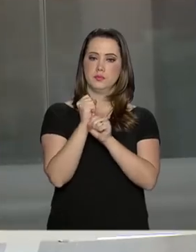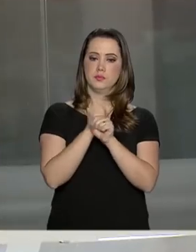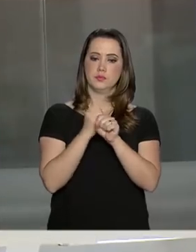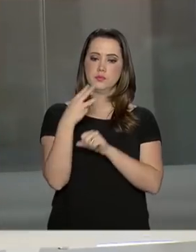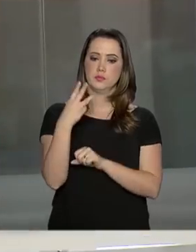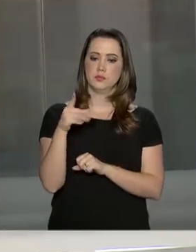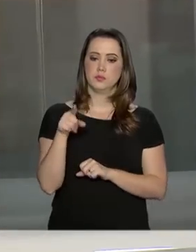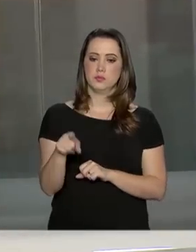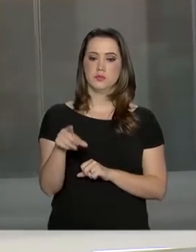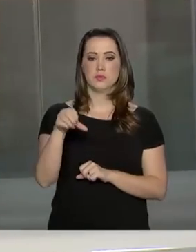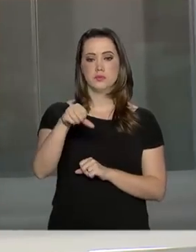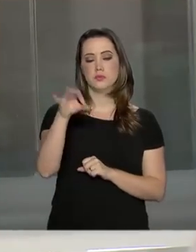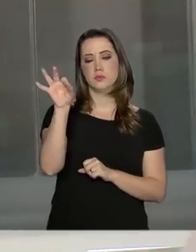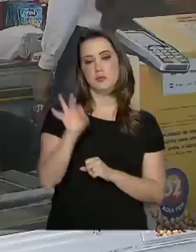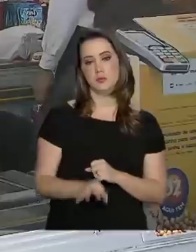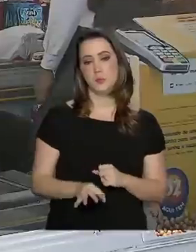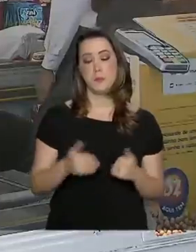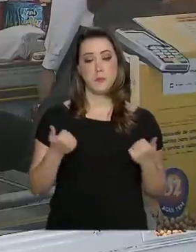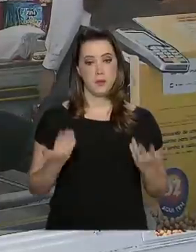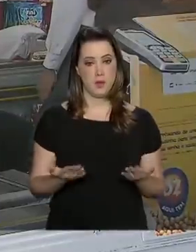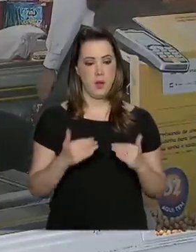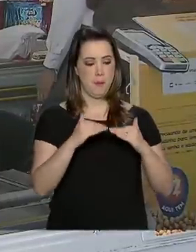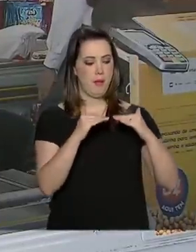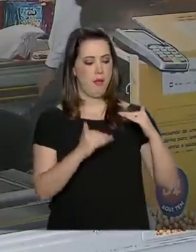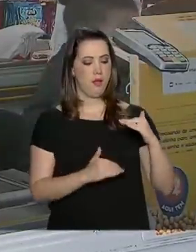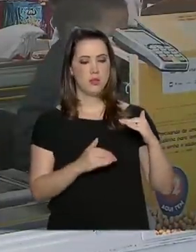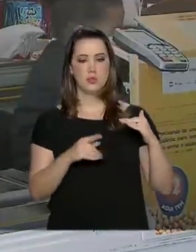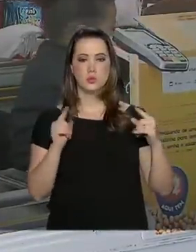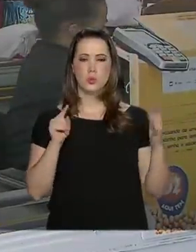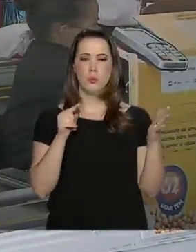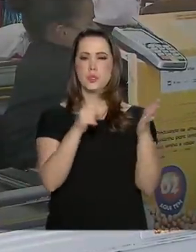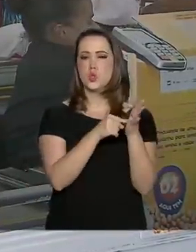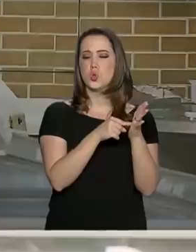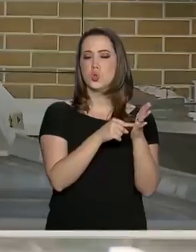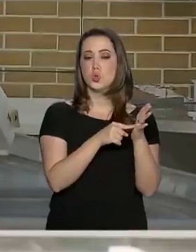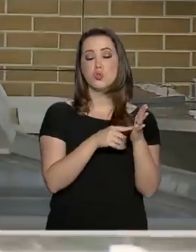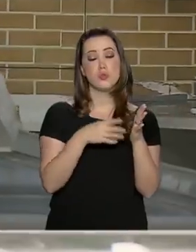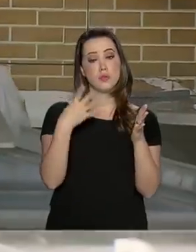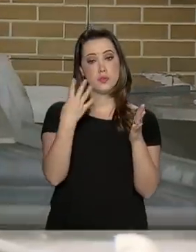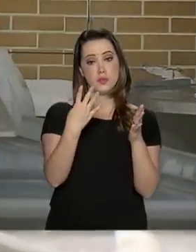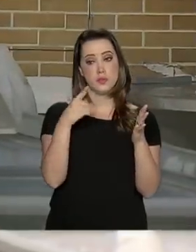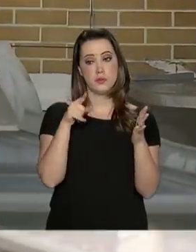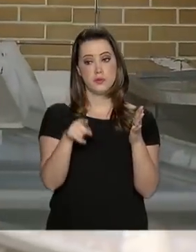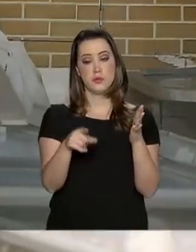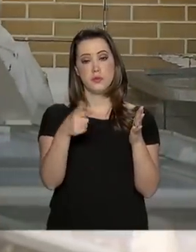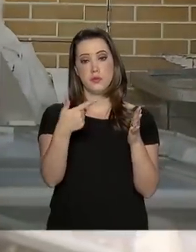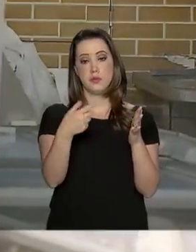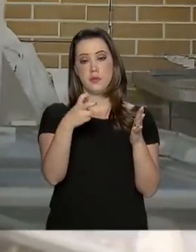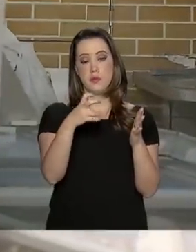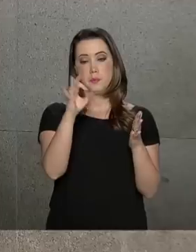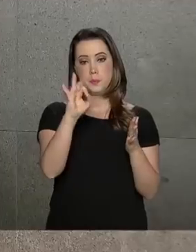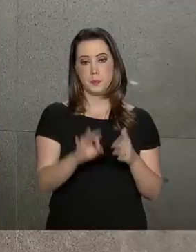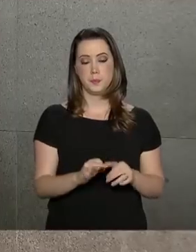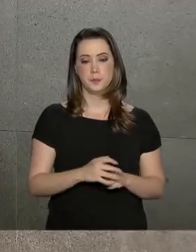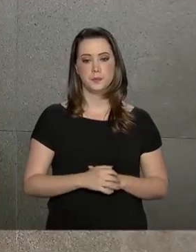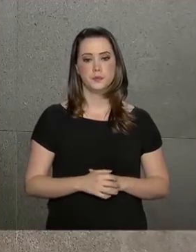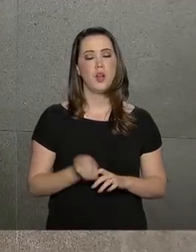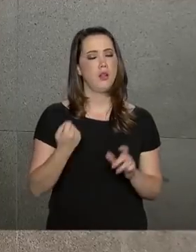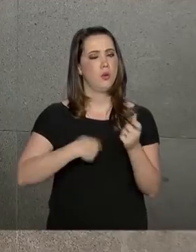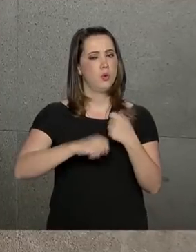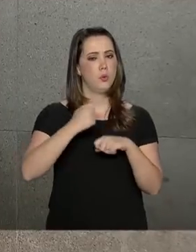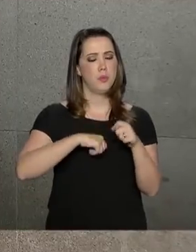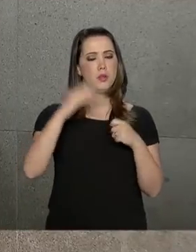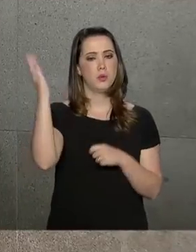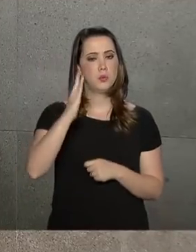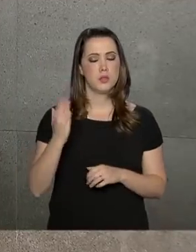em 3,9%, abaixo do centro da meta, que é de 4,25%. A economia